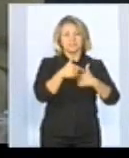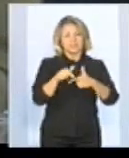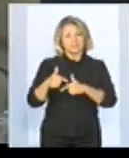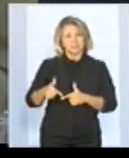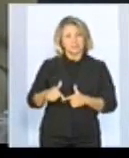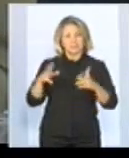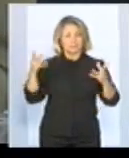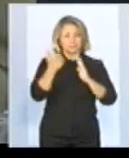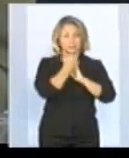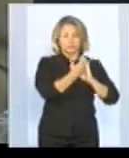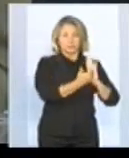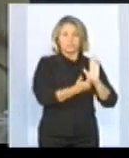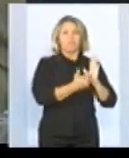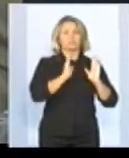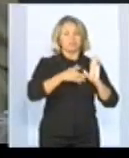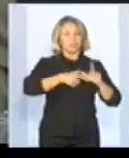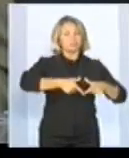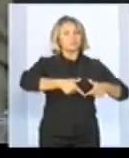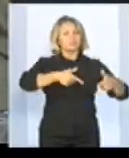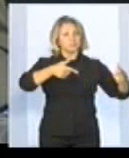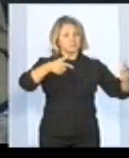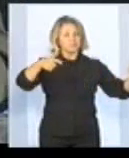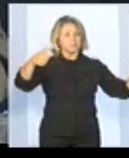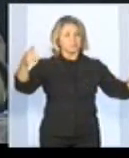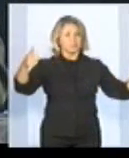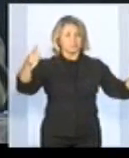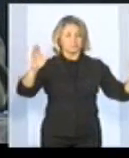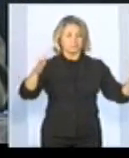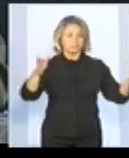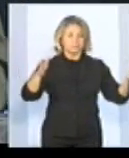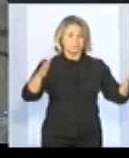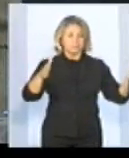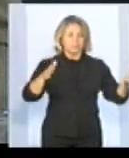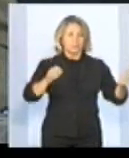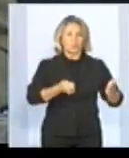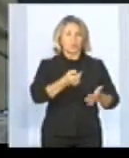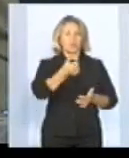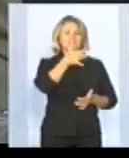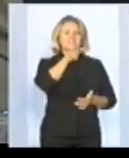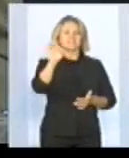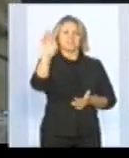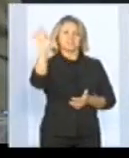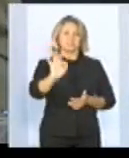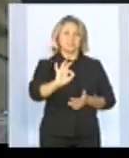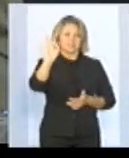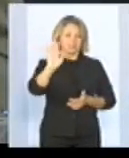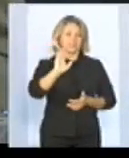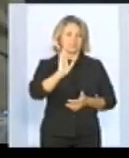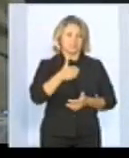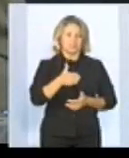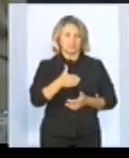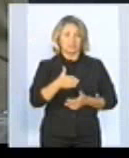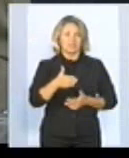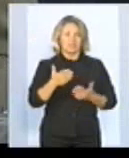para a programação, já aumentou muito, quase um aumento de 100% entre o ano passado e esse ano. Também é um